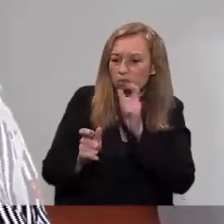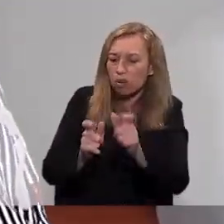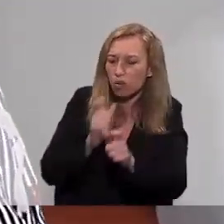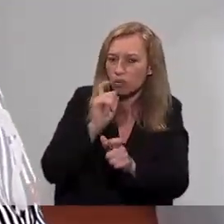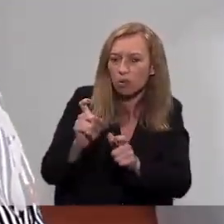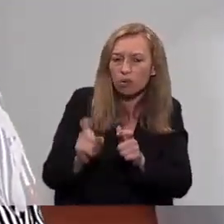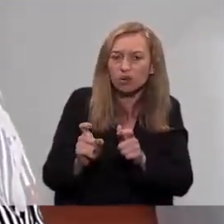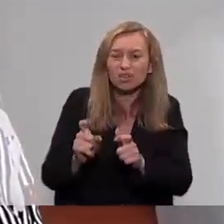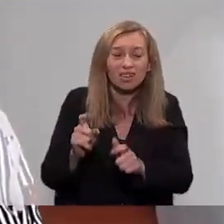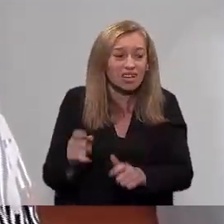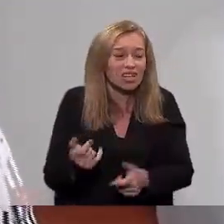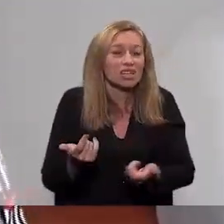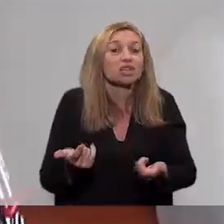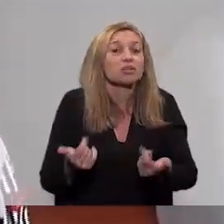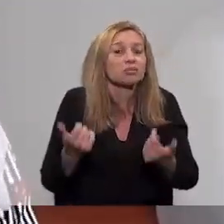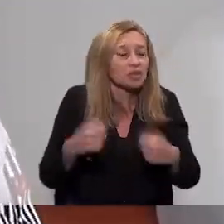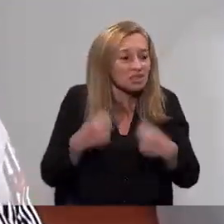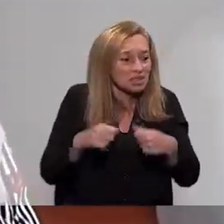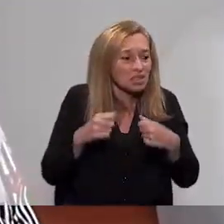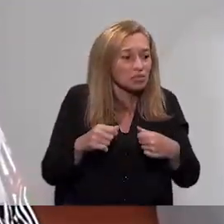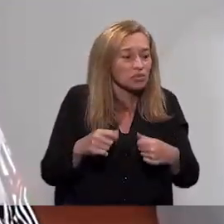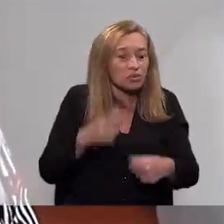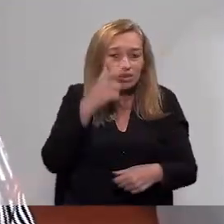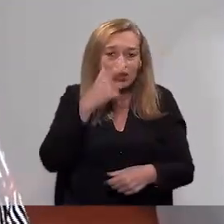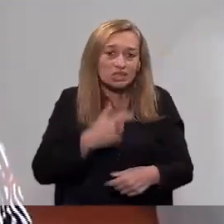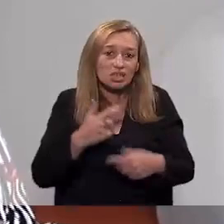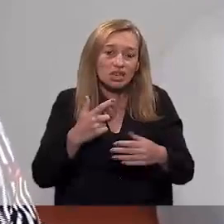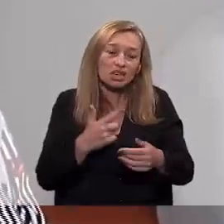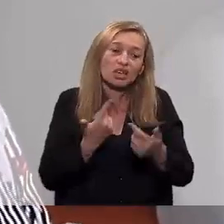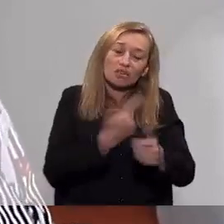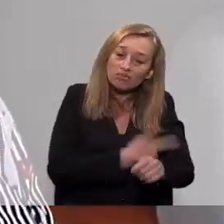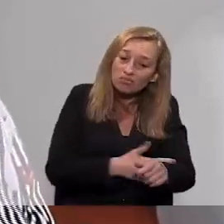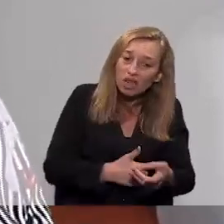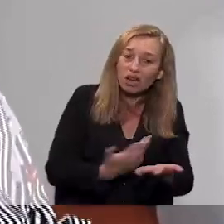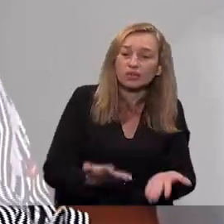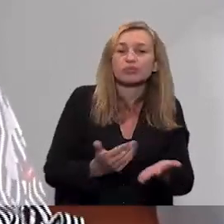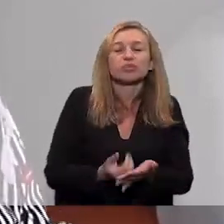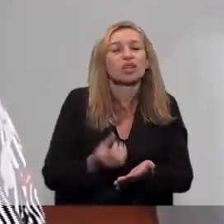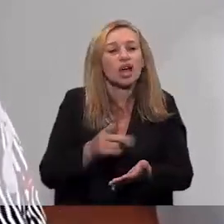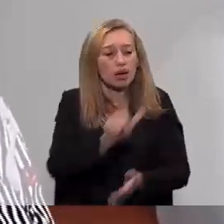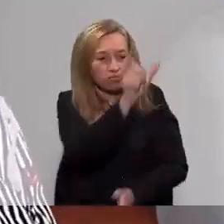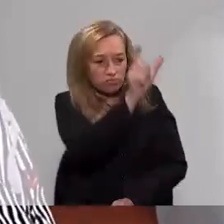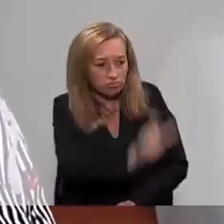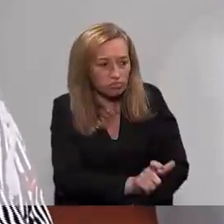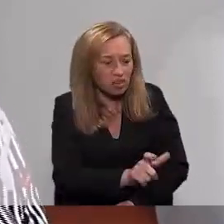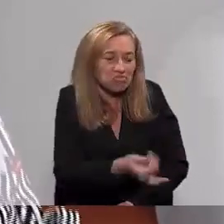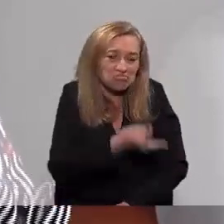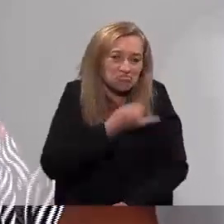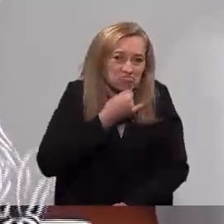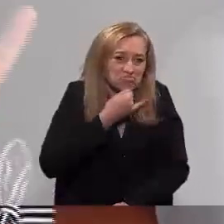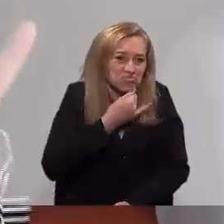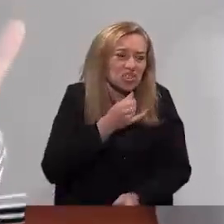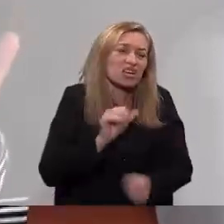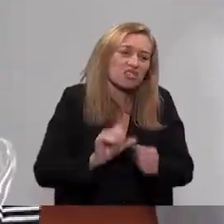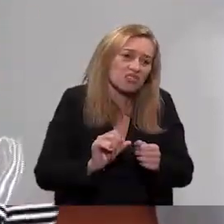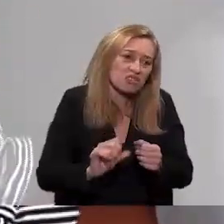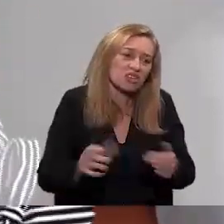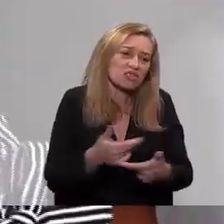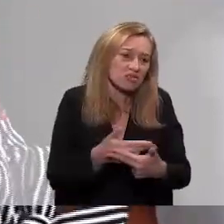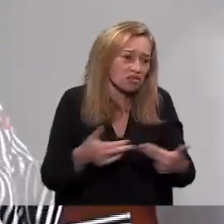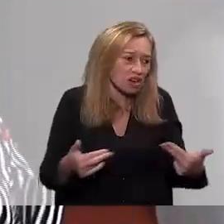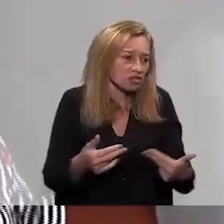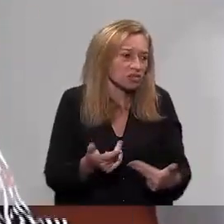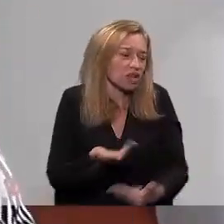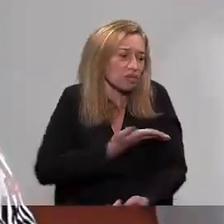ser gentis, né? Então a gente tem que trabalhar a gentileza. O personagem fica triste, apesar de ter feito vários amigos,